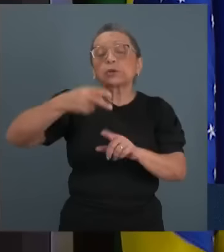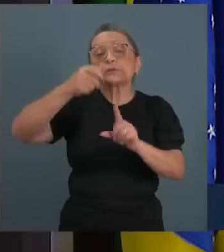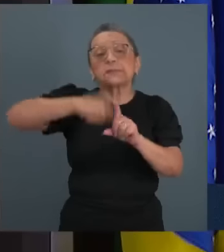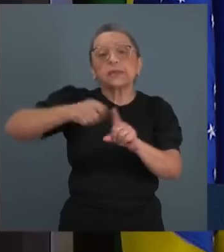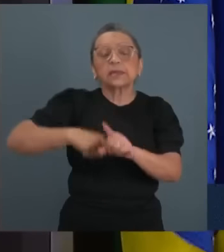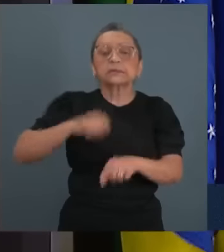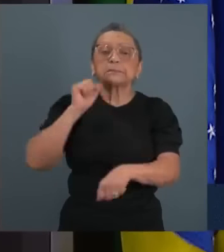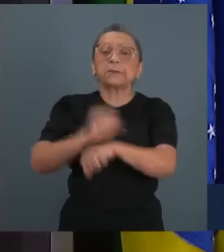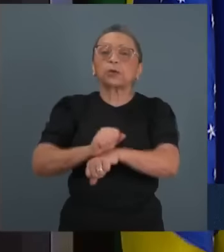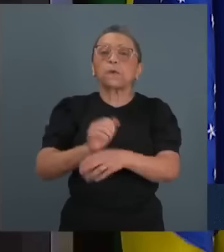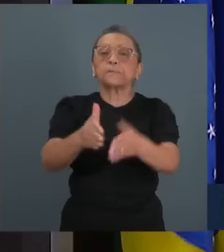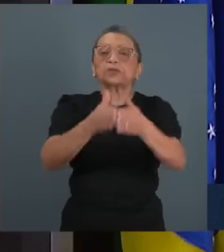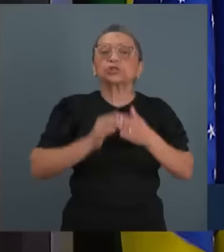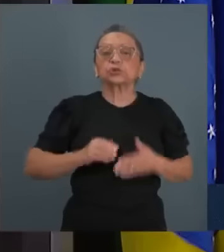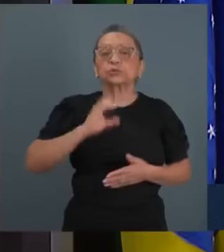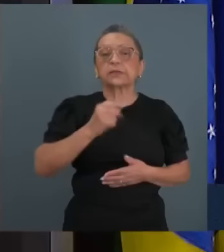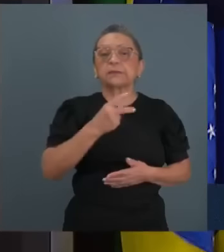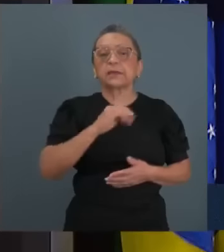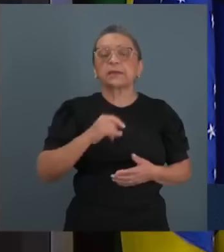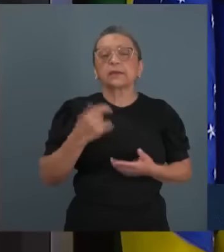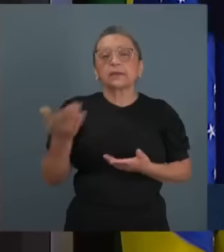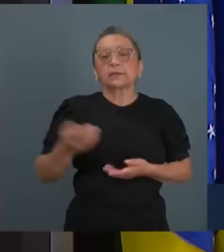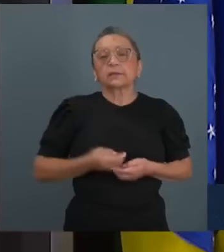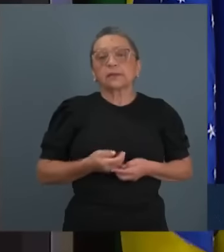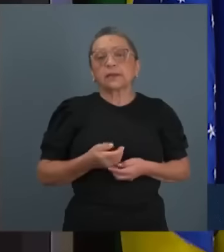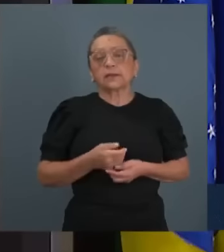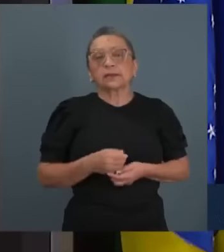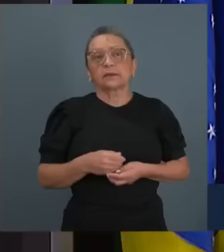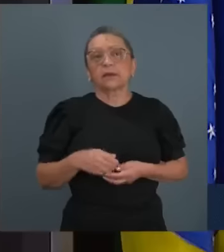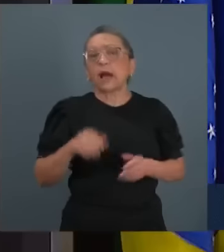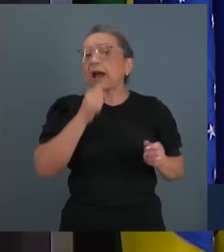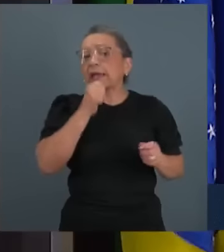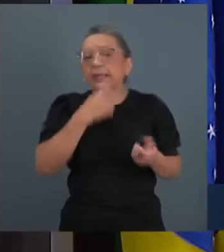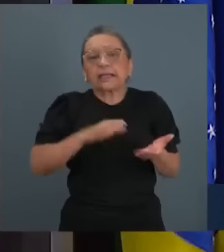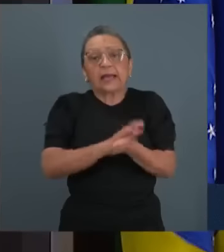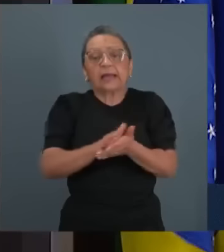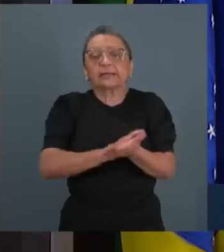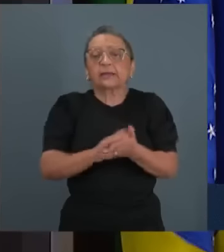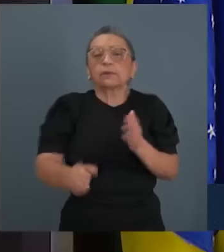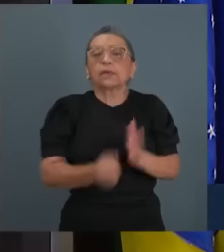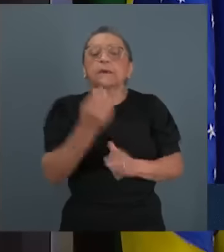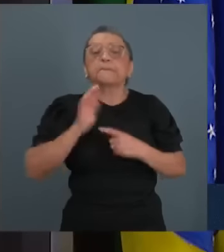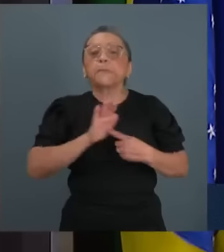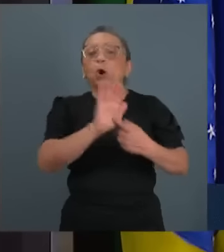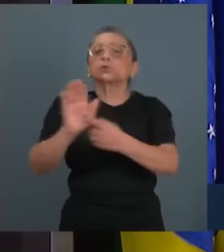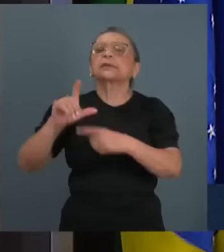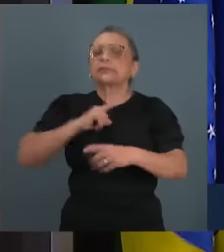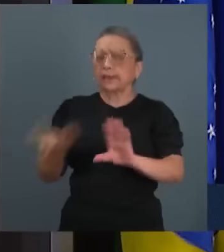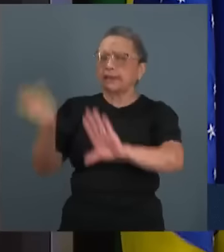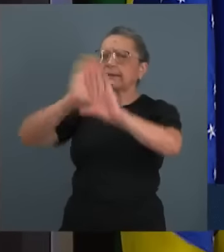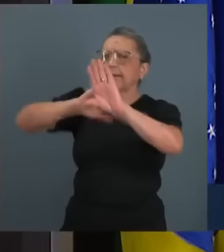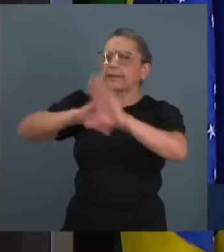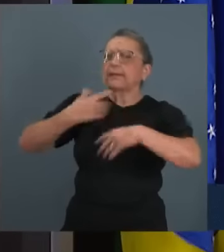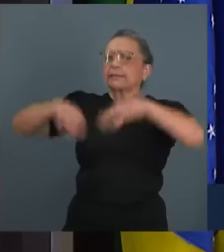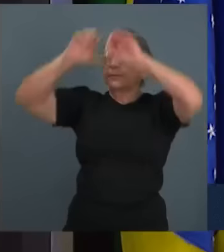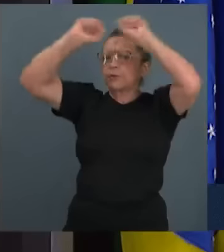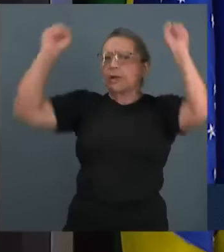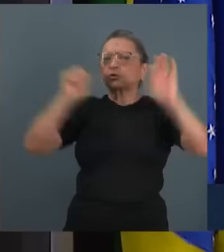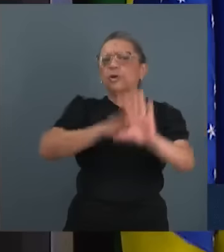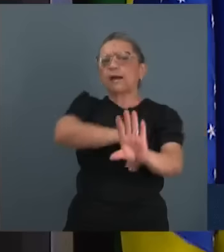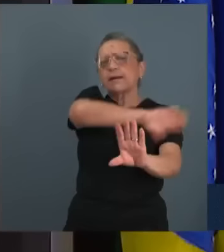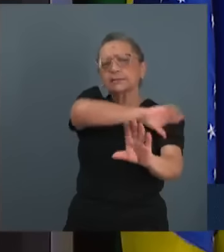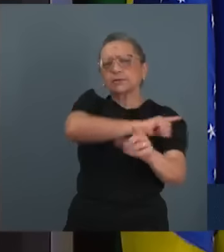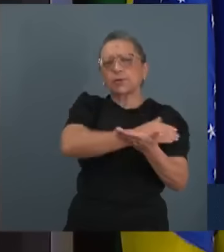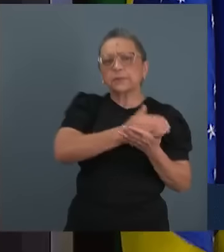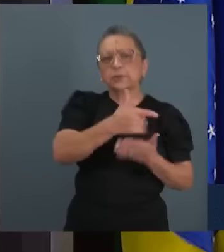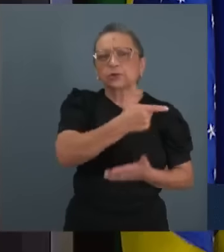Toga. Nem sequer teve número ainda, que mostra um tribunal secreto que ia atrás, desde 2018,